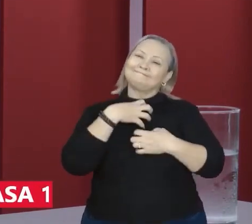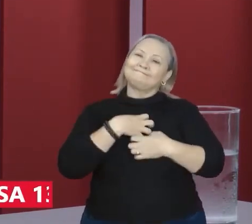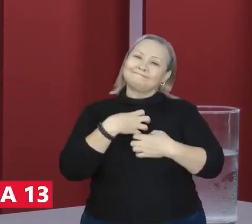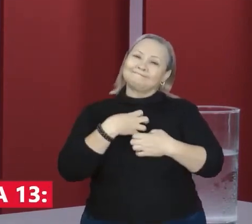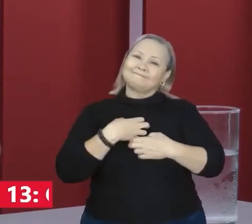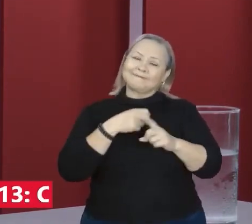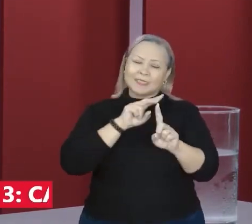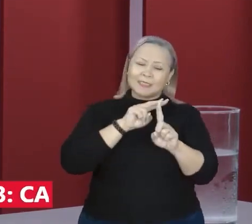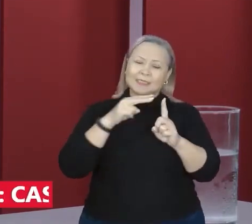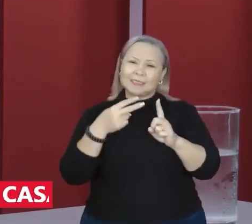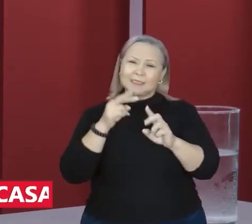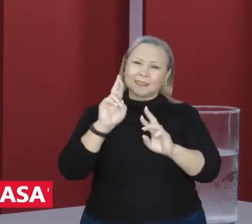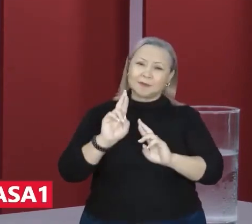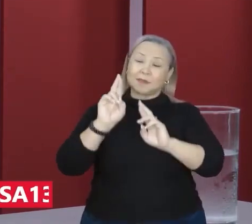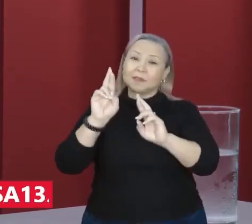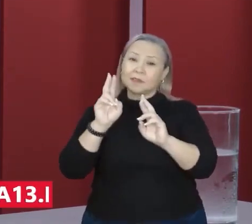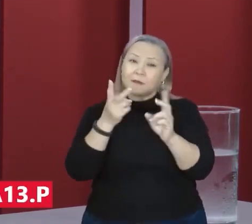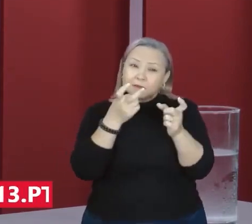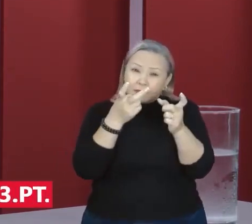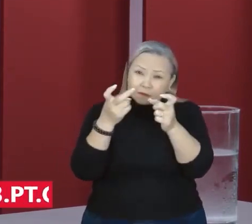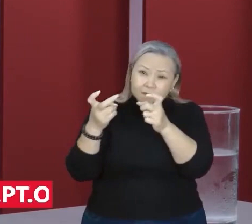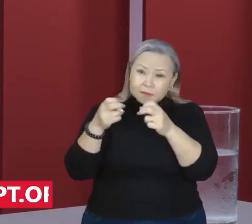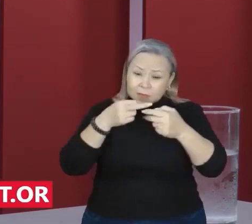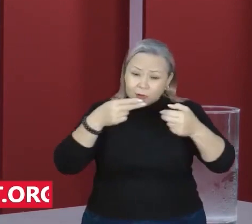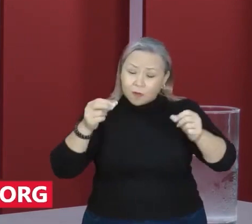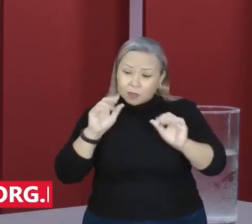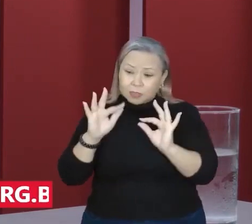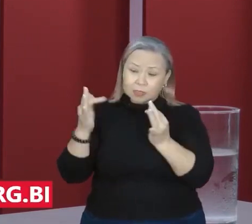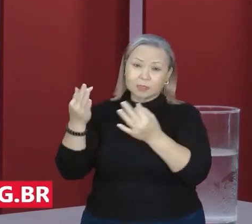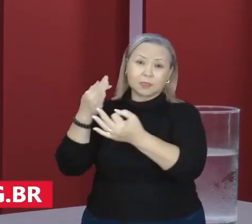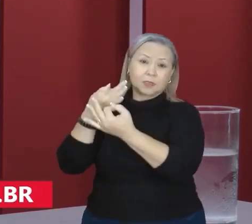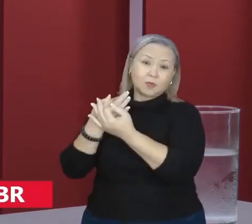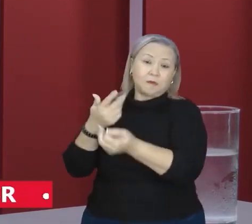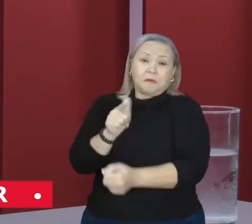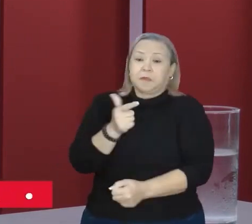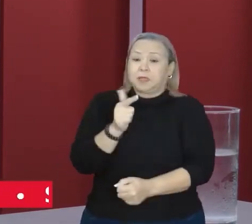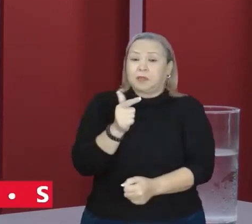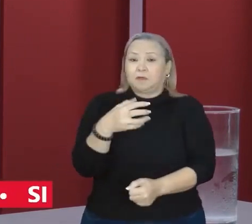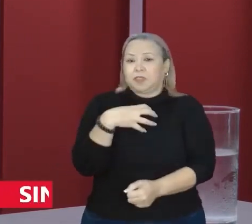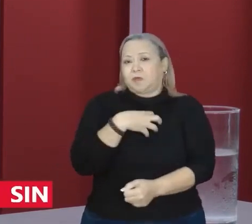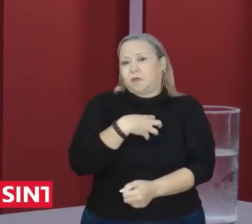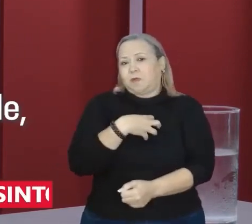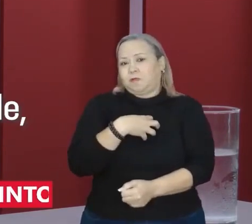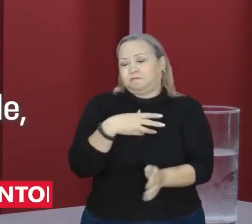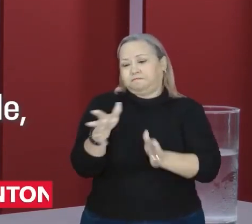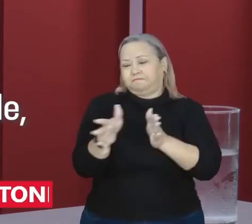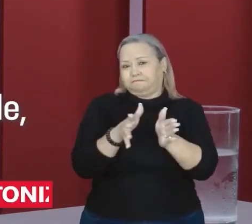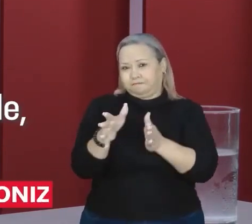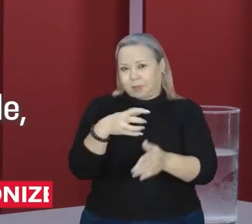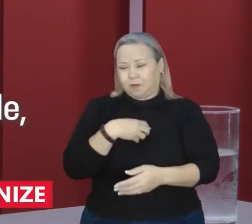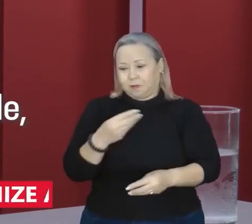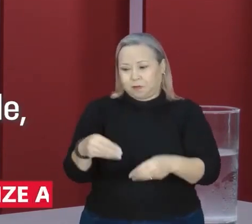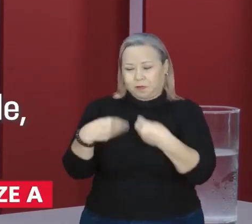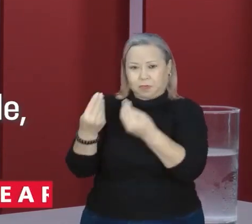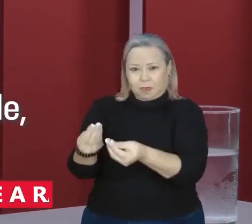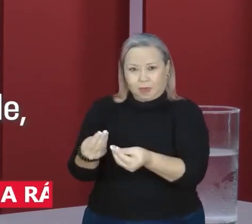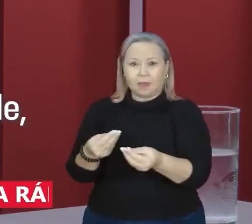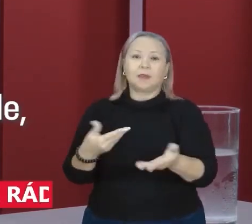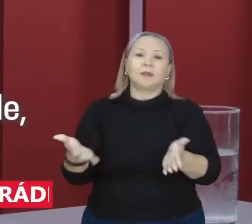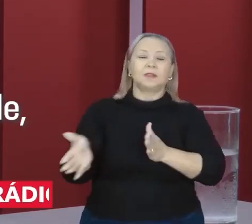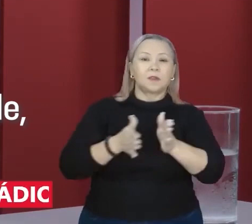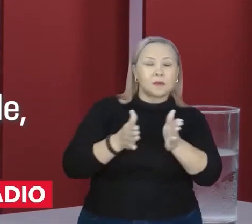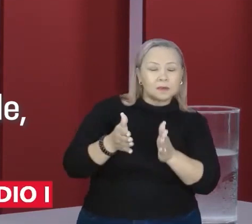conseguir deslumbrar coisas que a sua família muitas vezes não tinha acesso. Então é o acesso à educação,